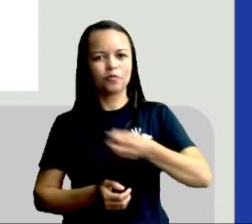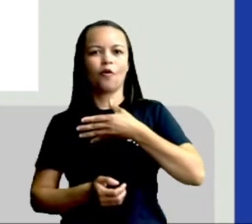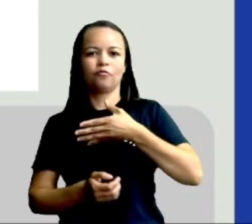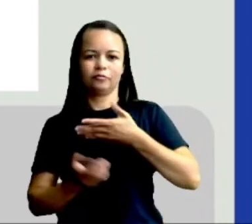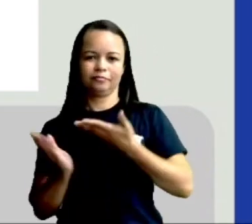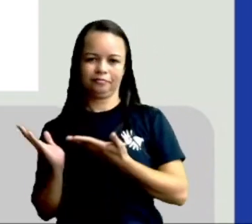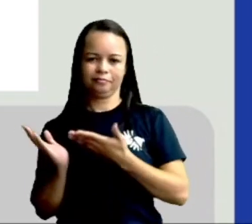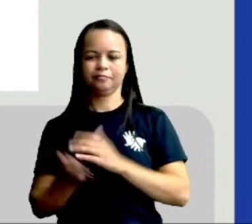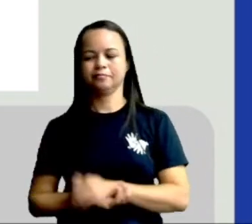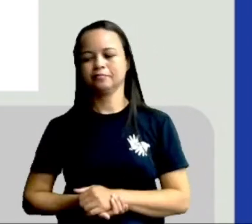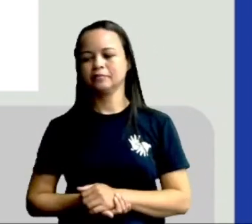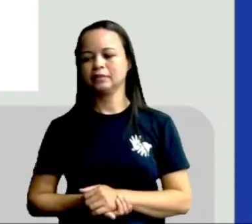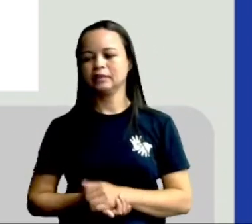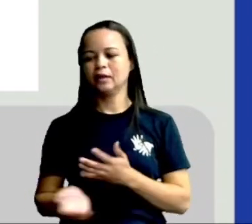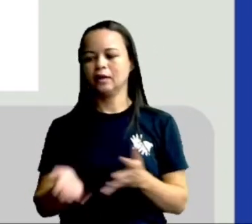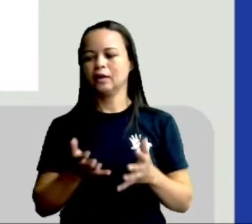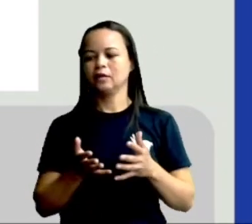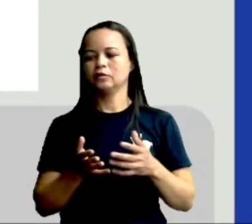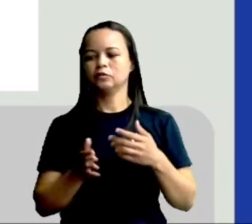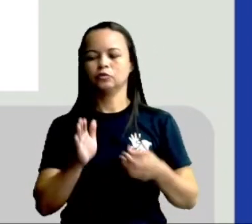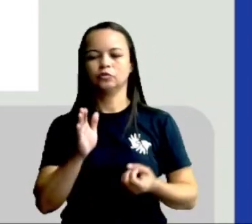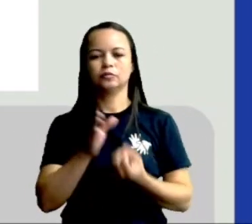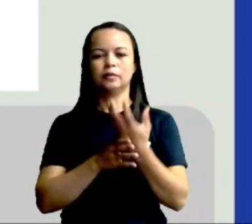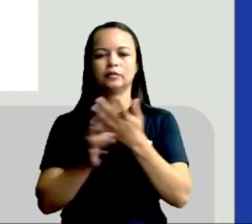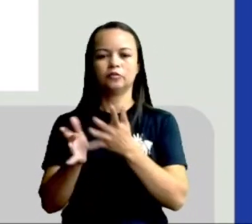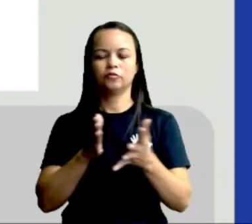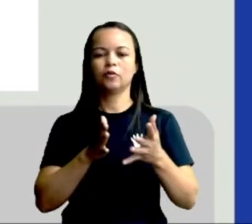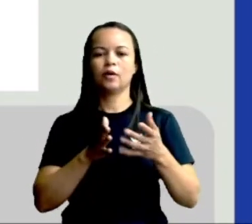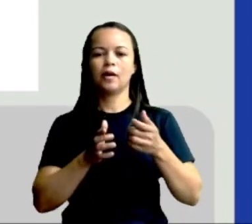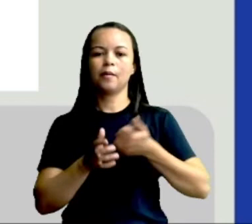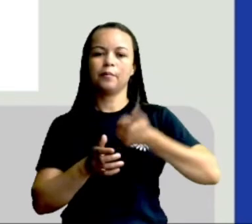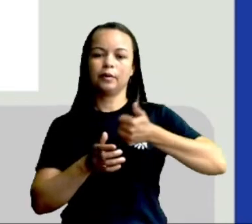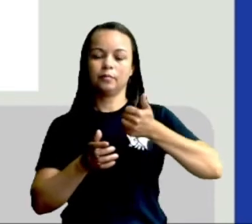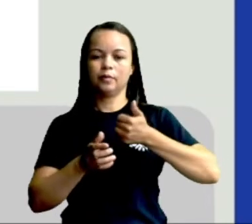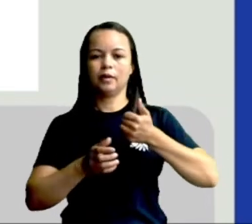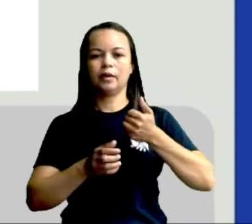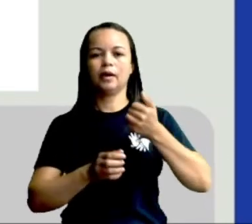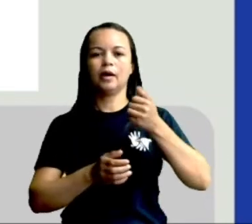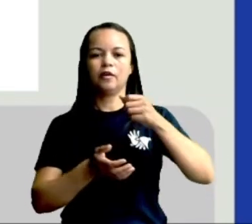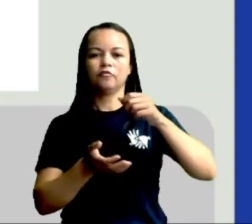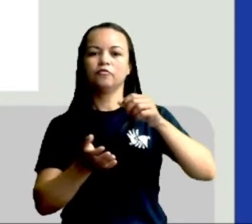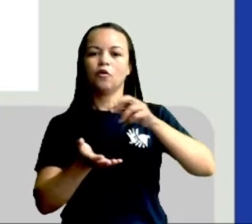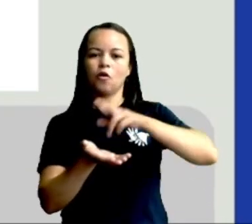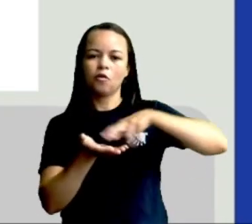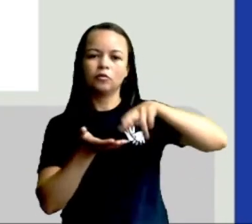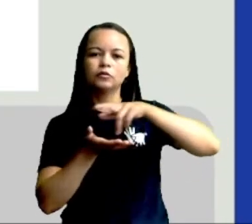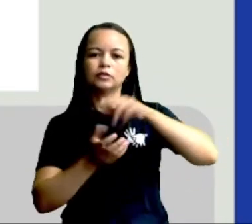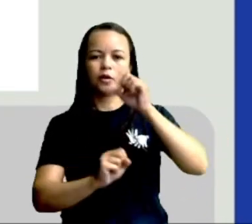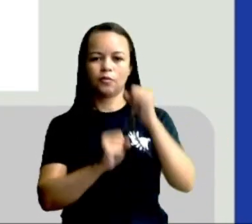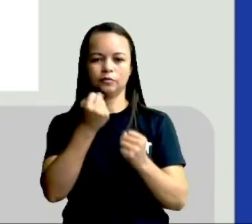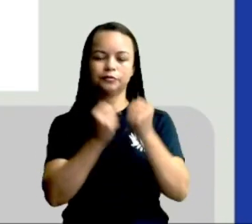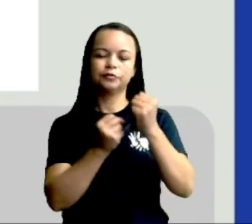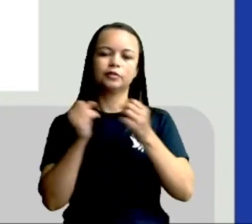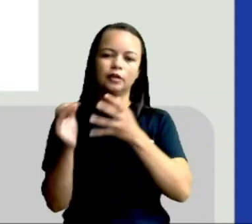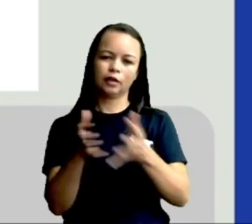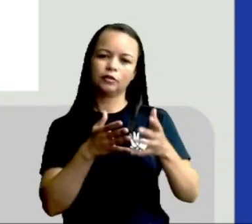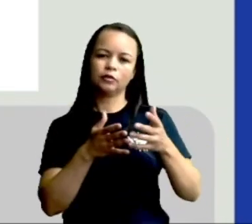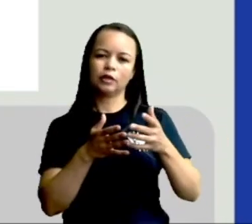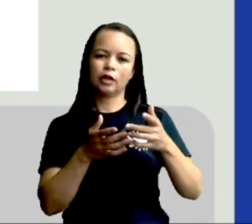Seu surgimento está ligado diretamente com a primeira revolução industrial, ou seja, quando as coisas começaram a